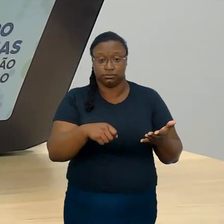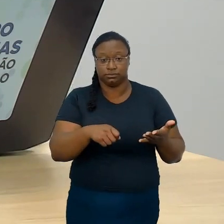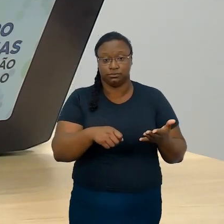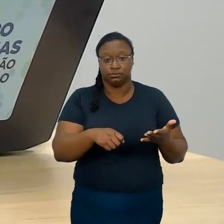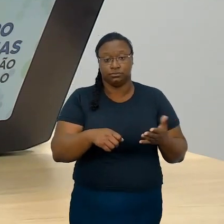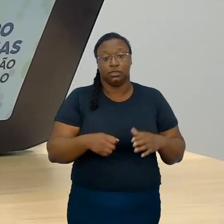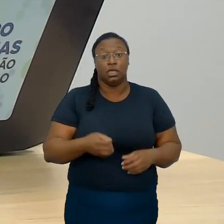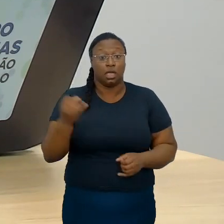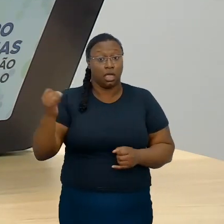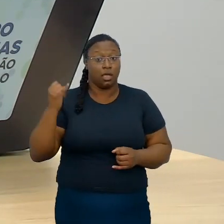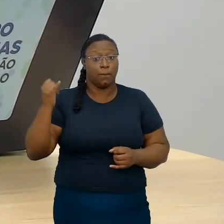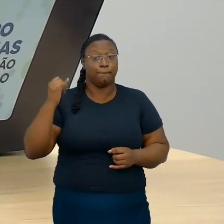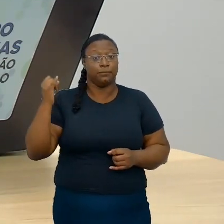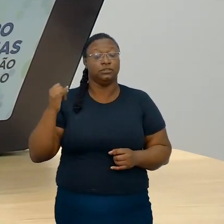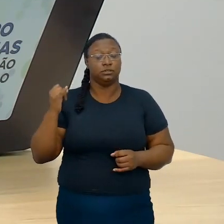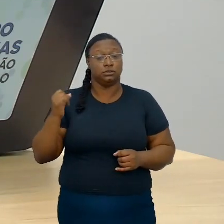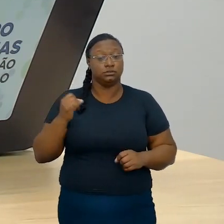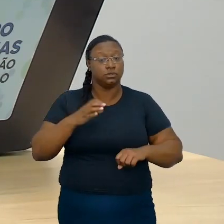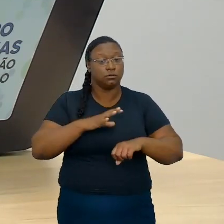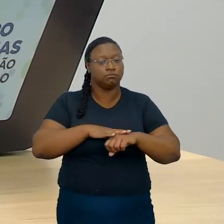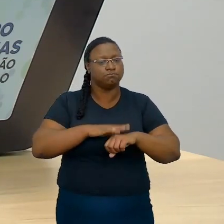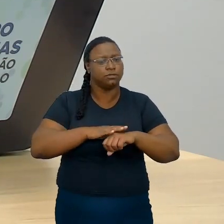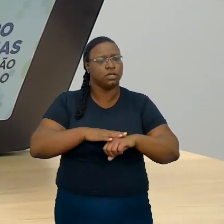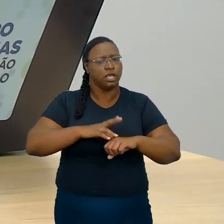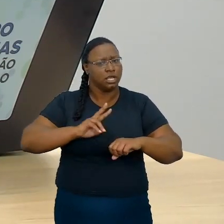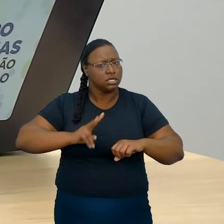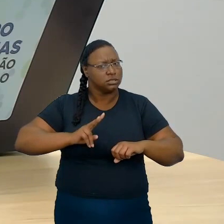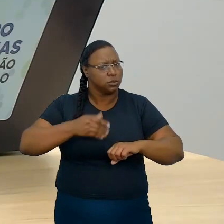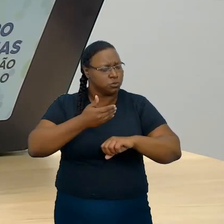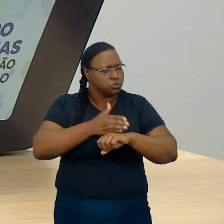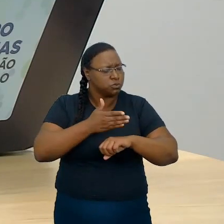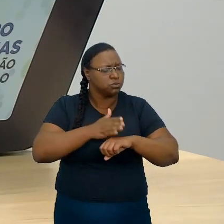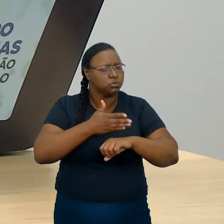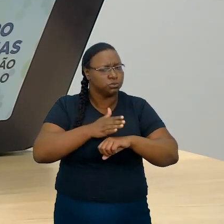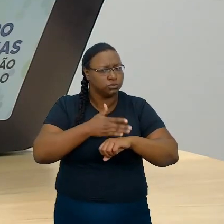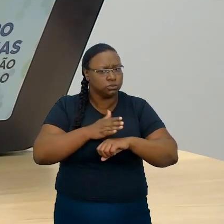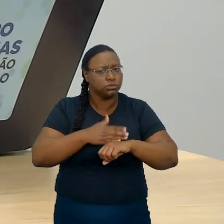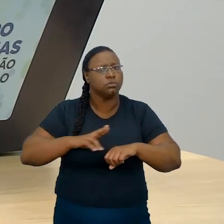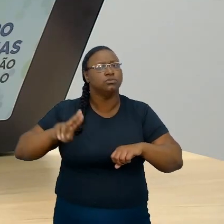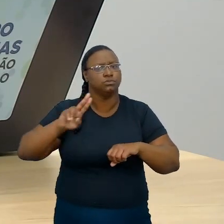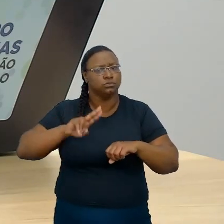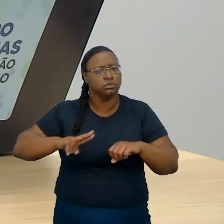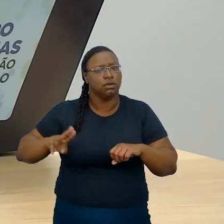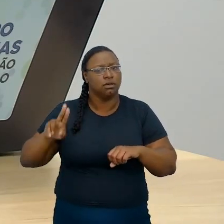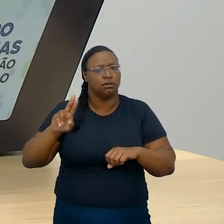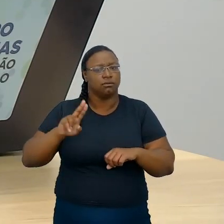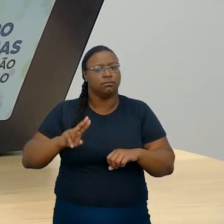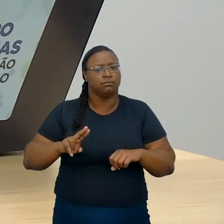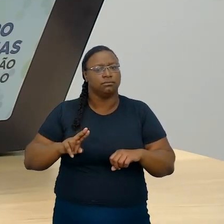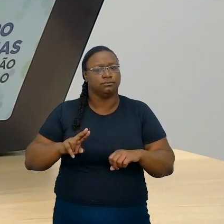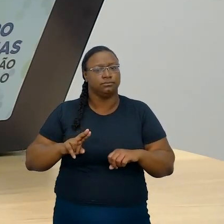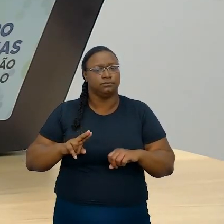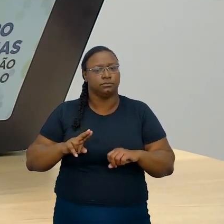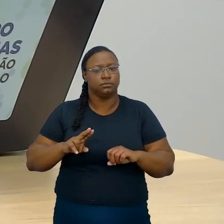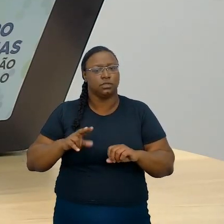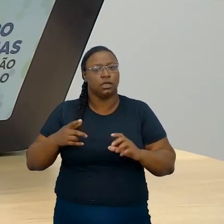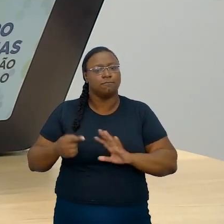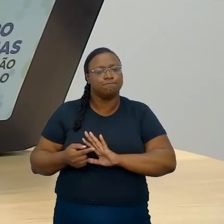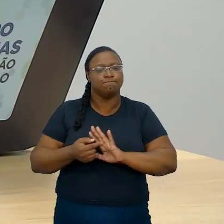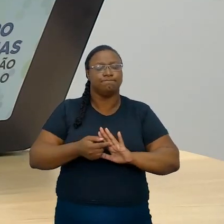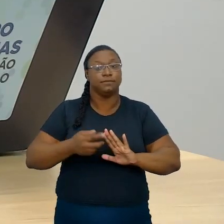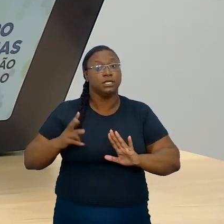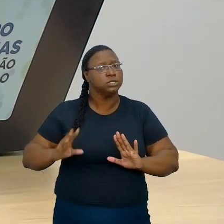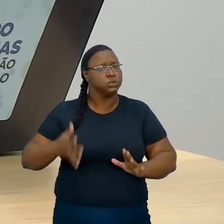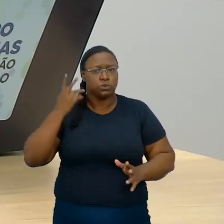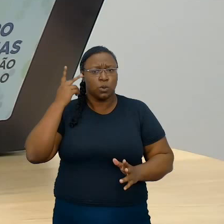portanto, é importante criar o hábito, né, de estar utilizando esse diário de bordo, né, para que ele torne uma atitude comum,